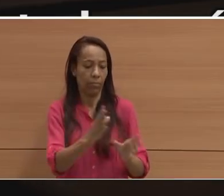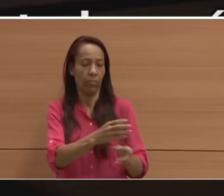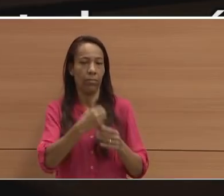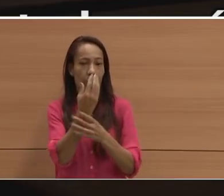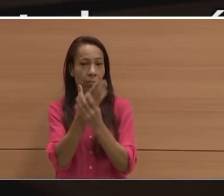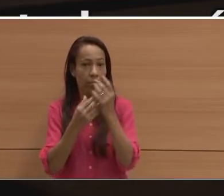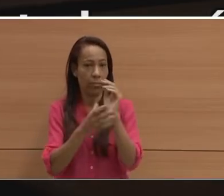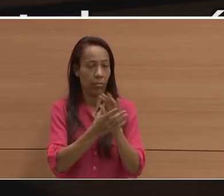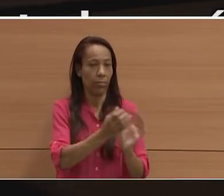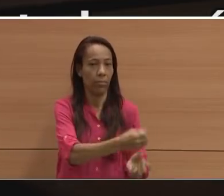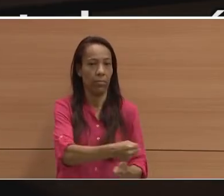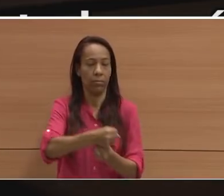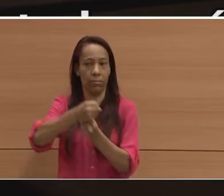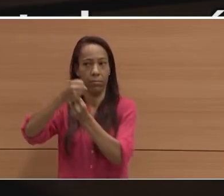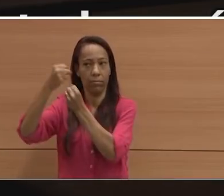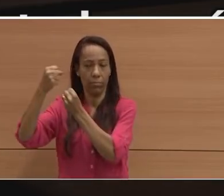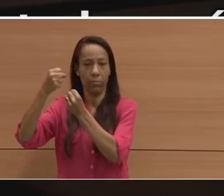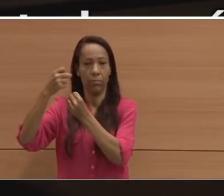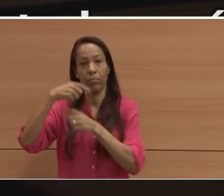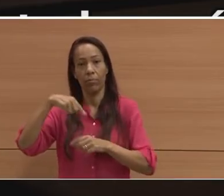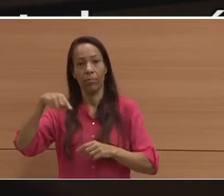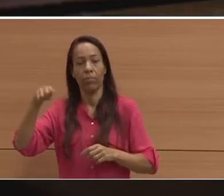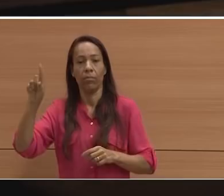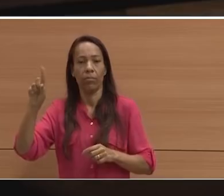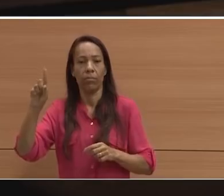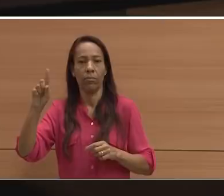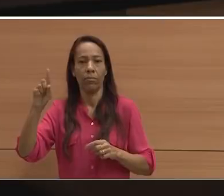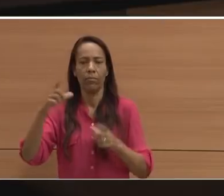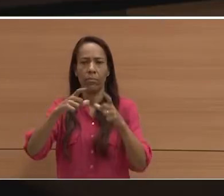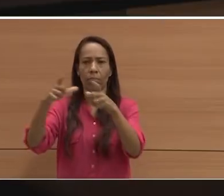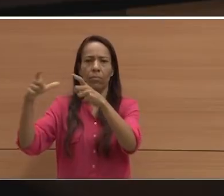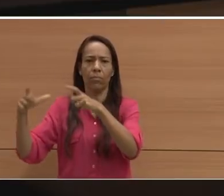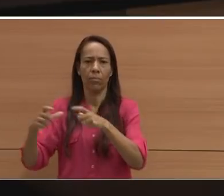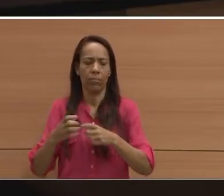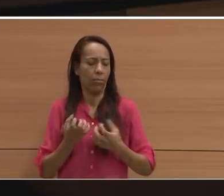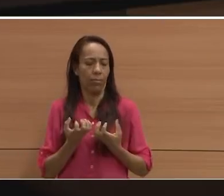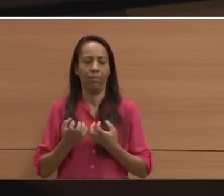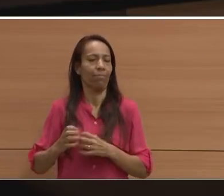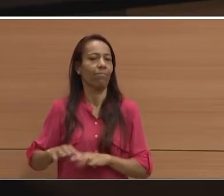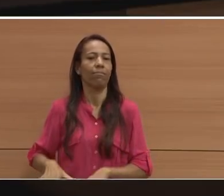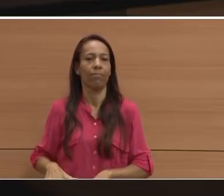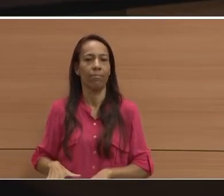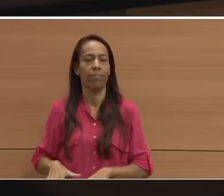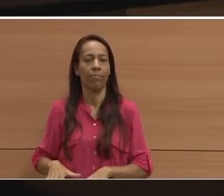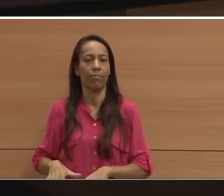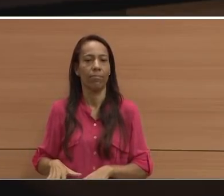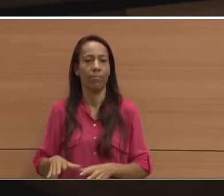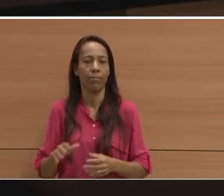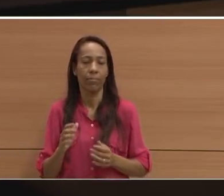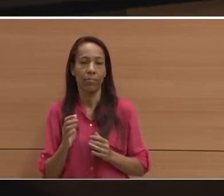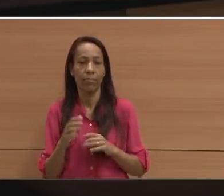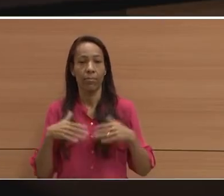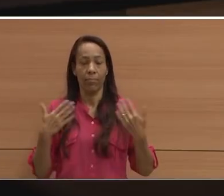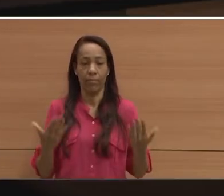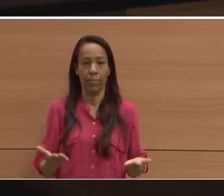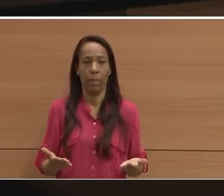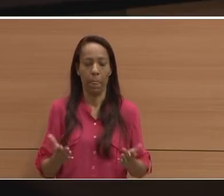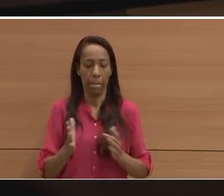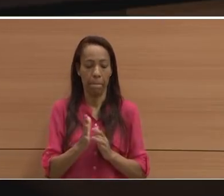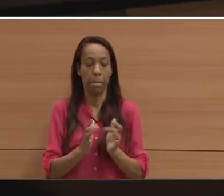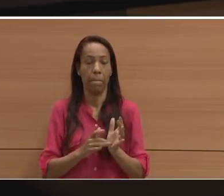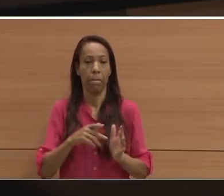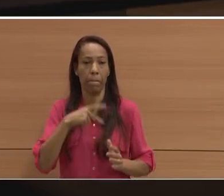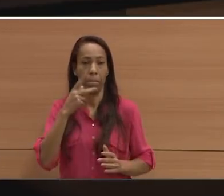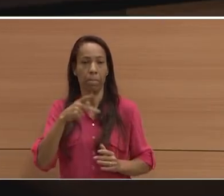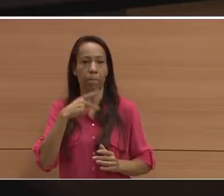queres. Disse isto para significar com que gênero de morte Pedro havia de glorificar Deus. Depois de